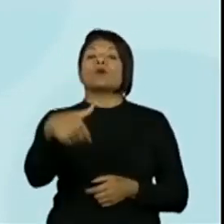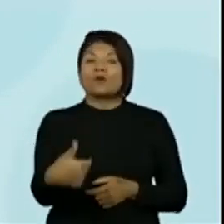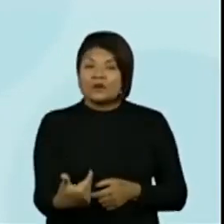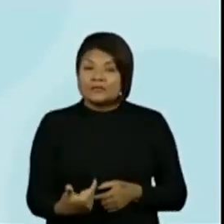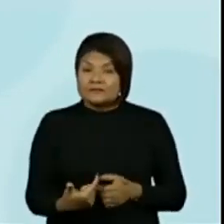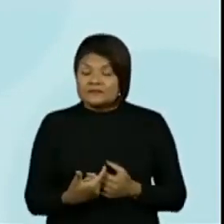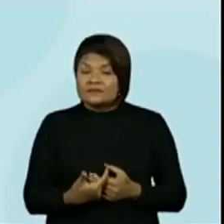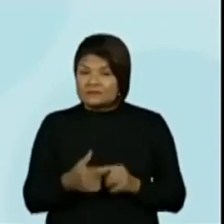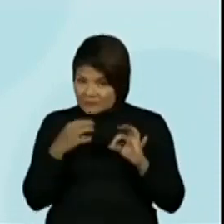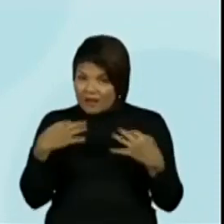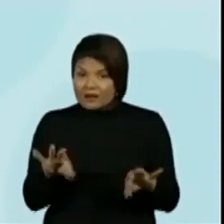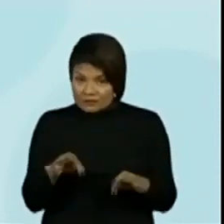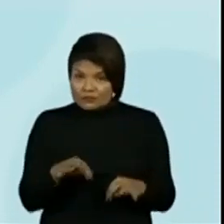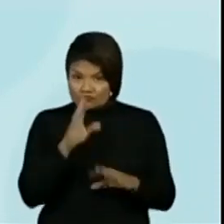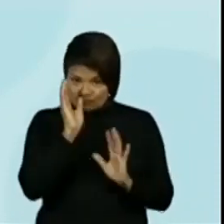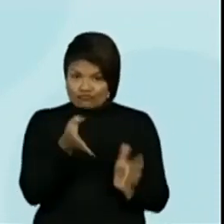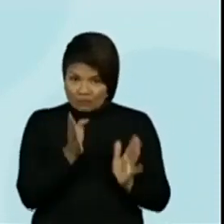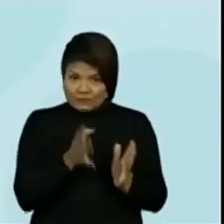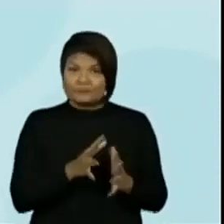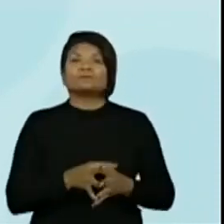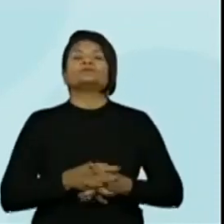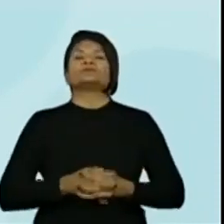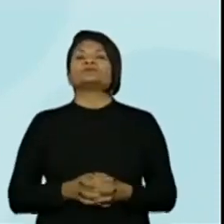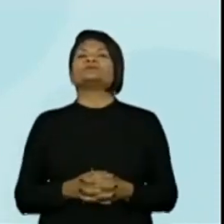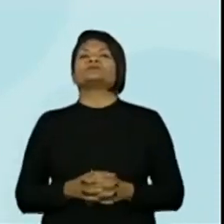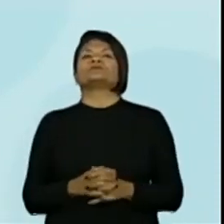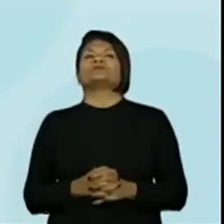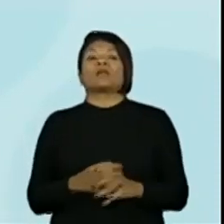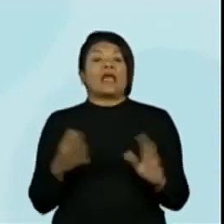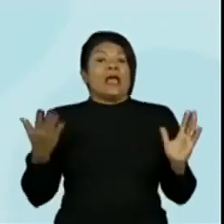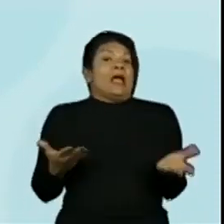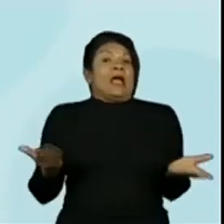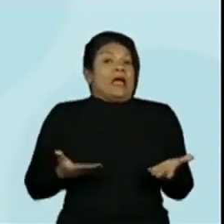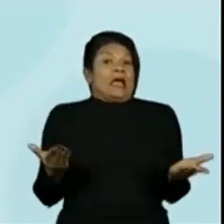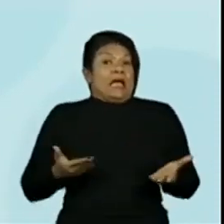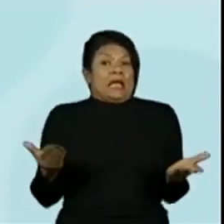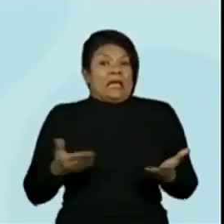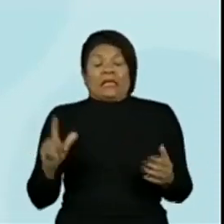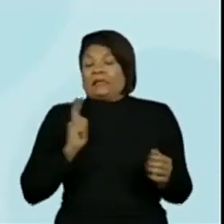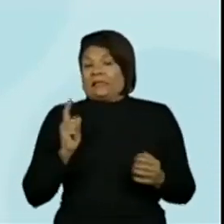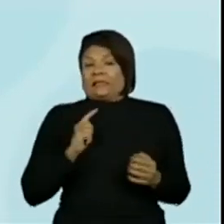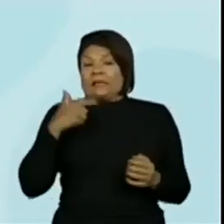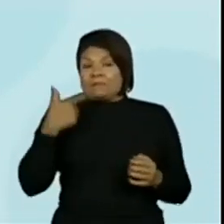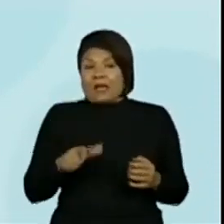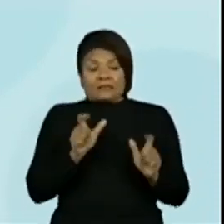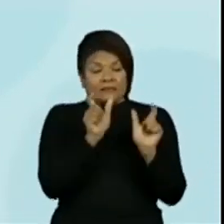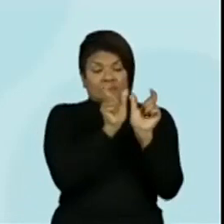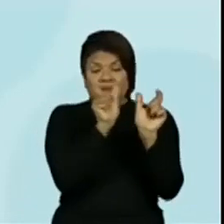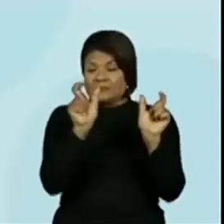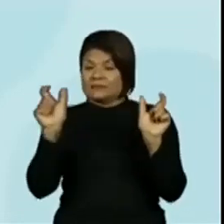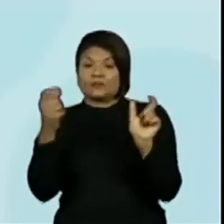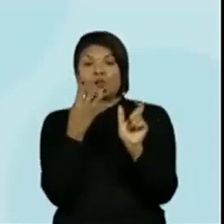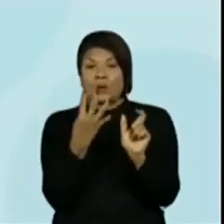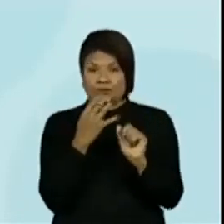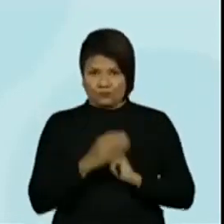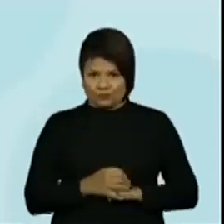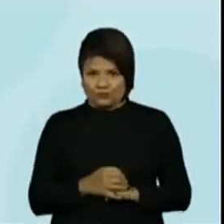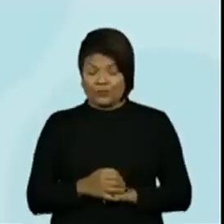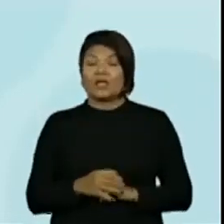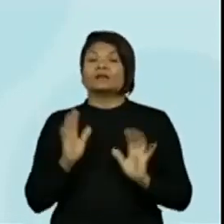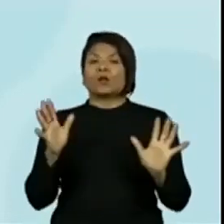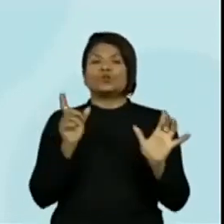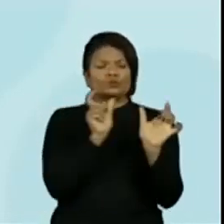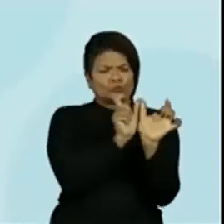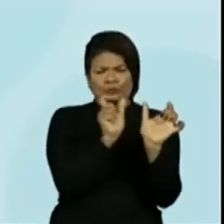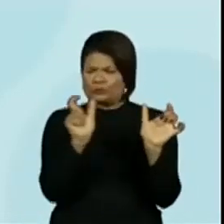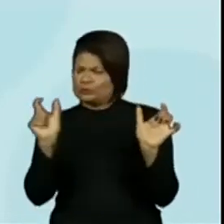Certo? Já eliminamos? 2. Agora nós temos mais 4. E o que eu preciso observar? Todos têm